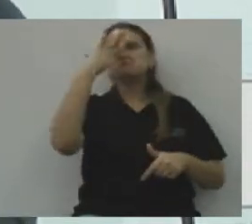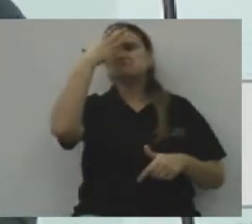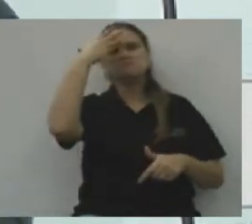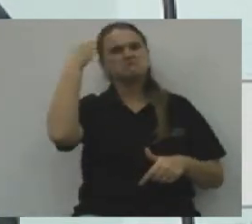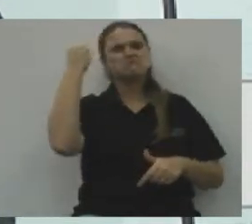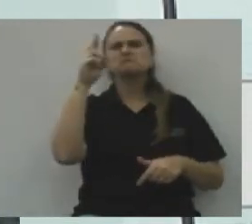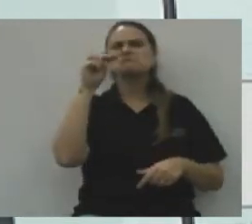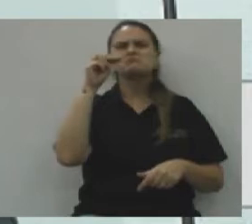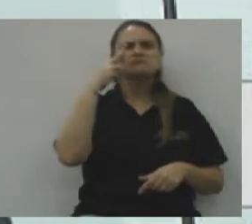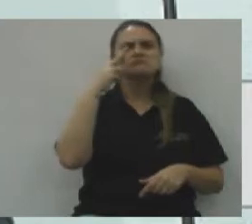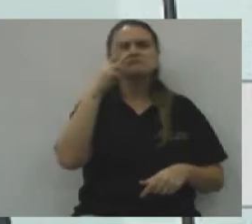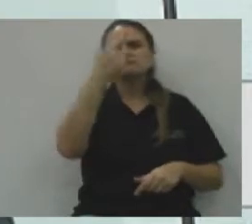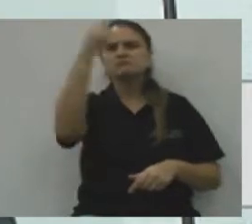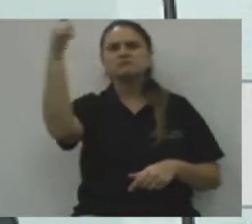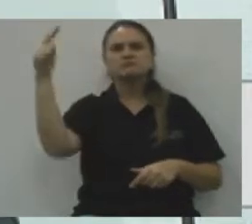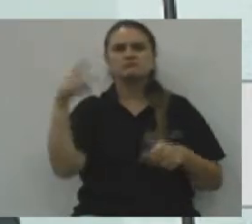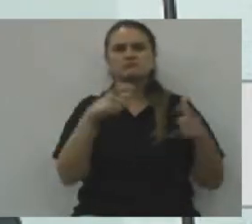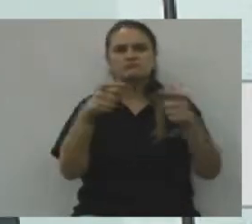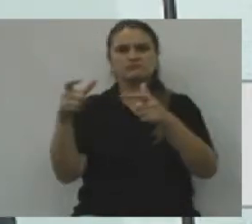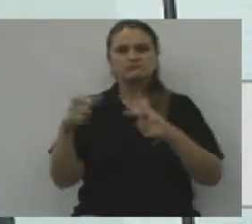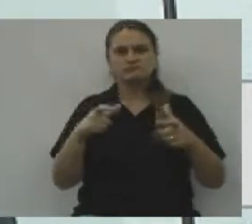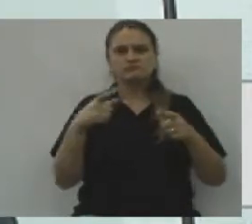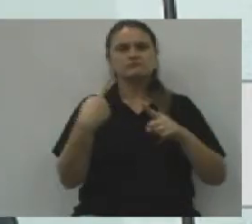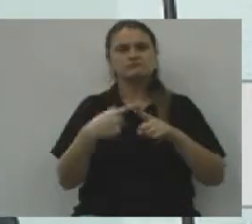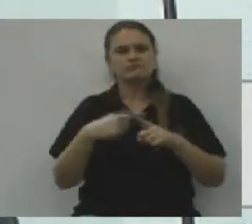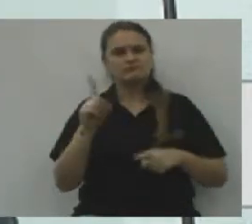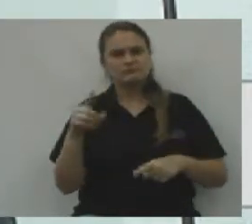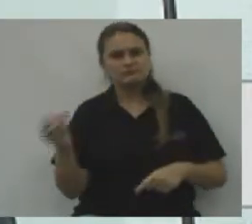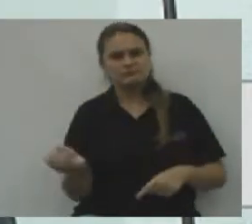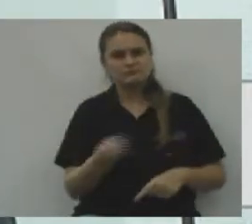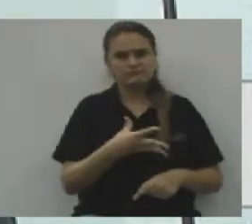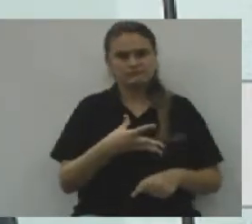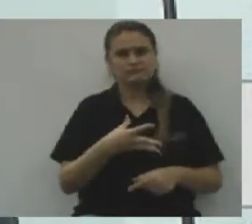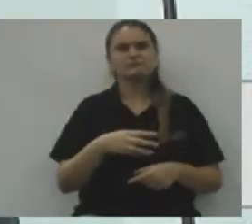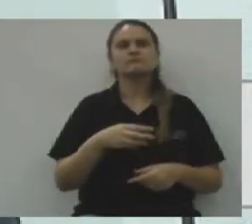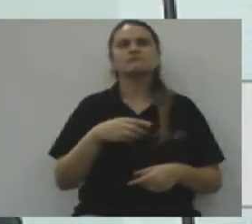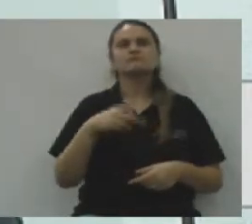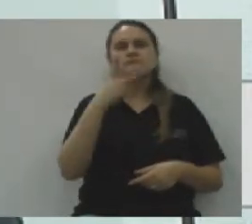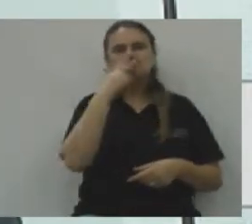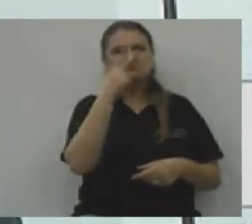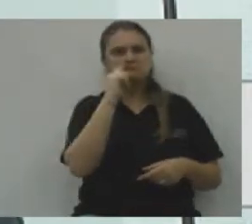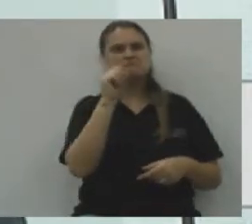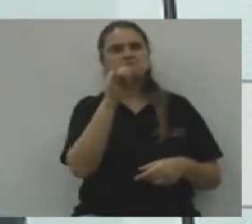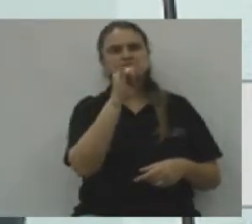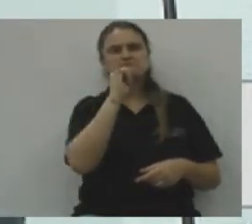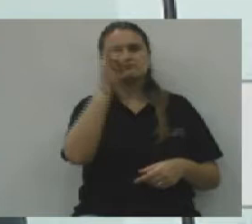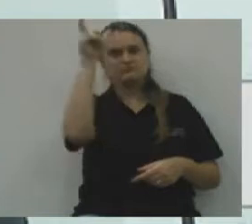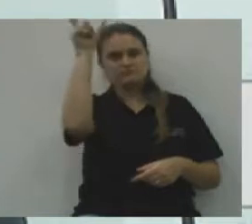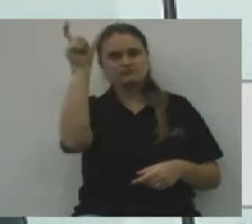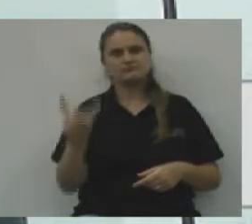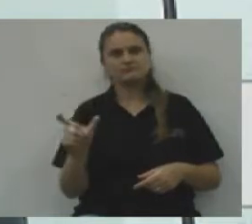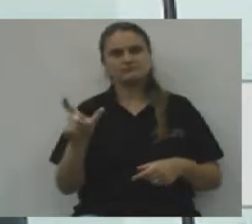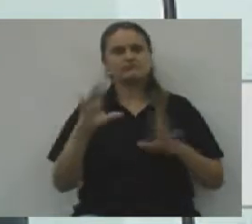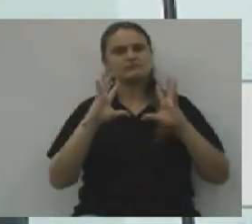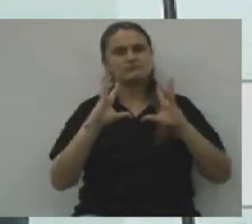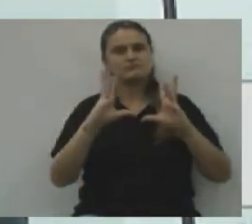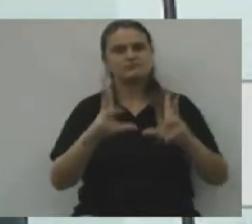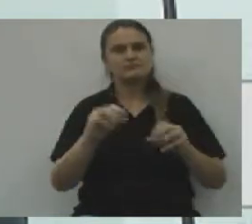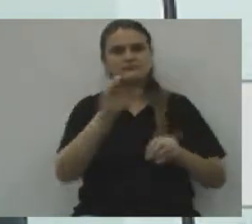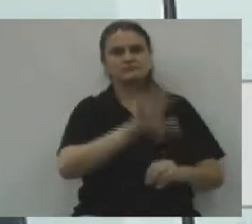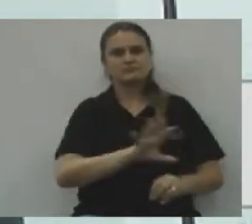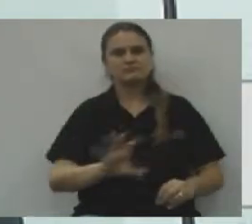visto e, bem por isso, por sua novidade, serve ainda mais como exemplo para toda a